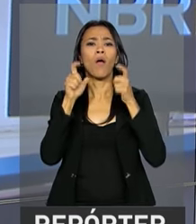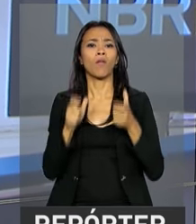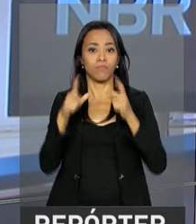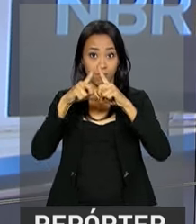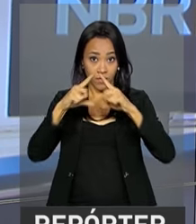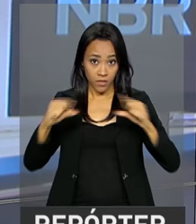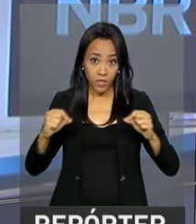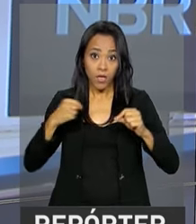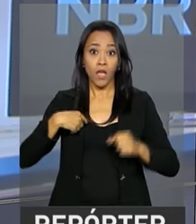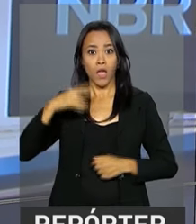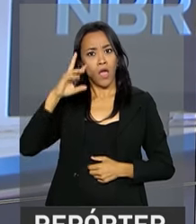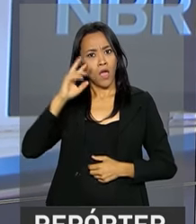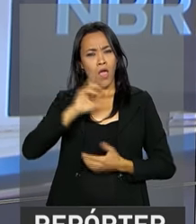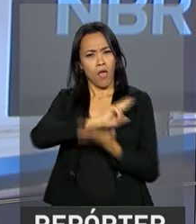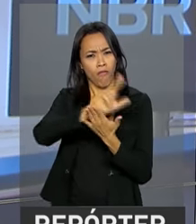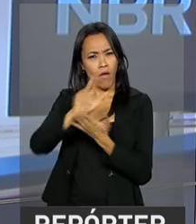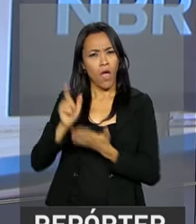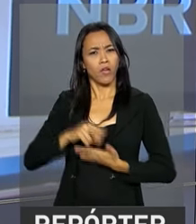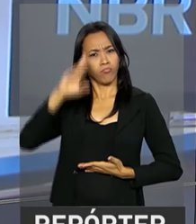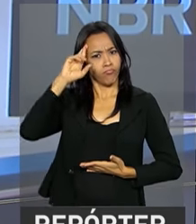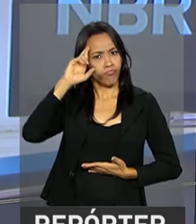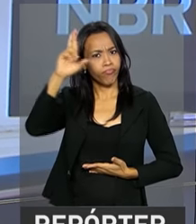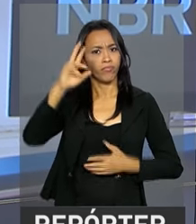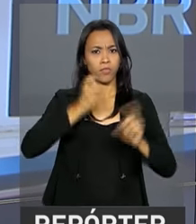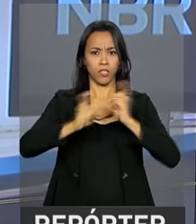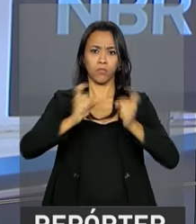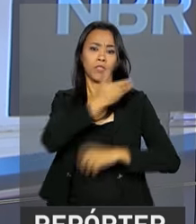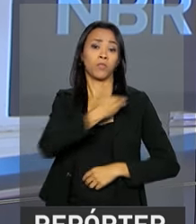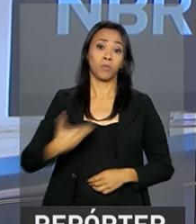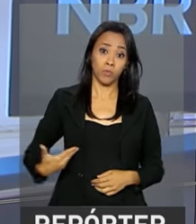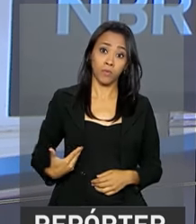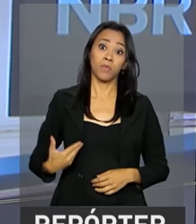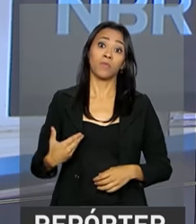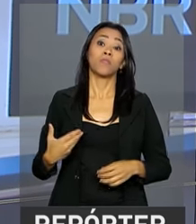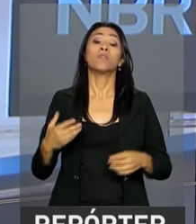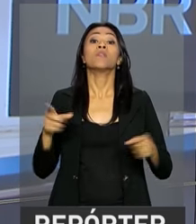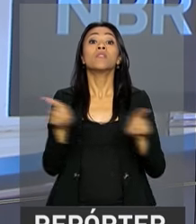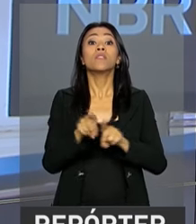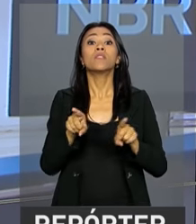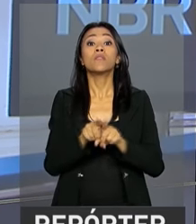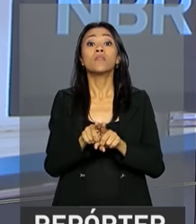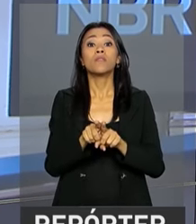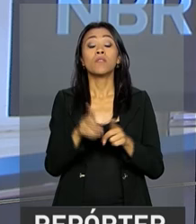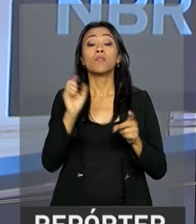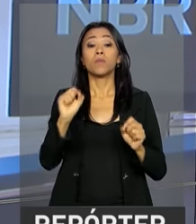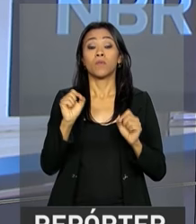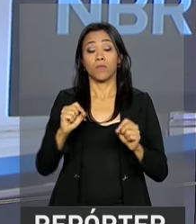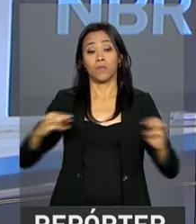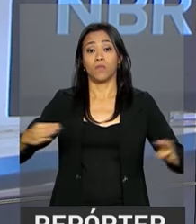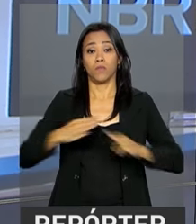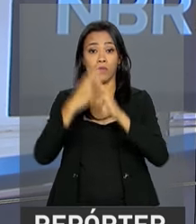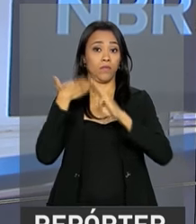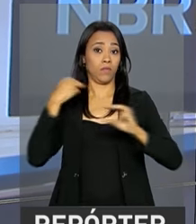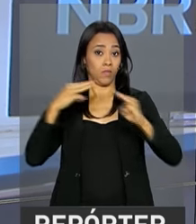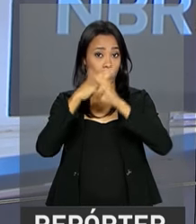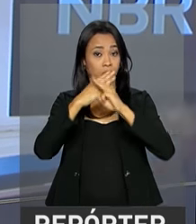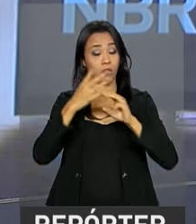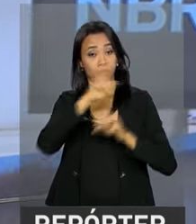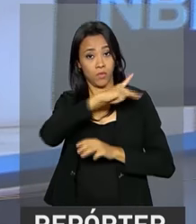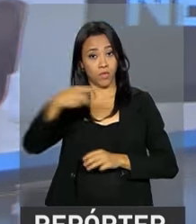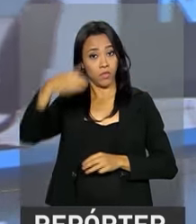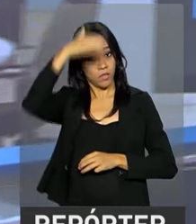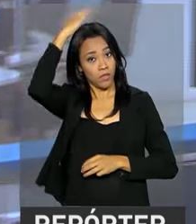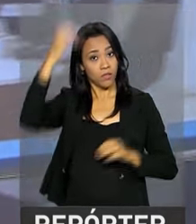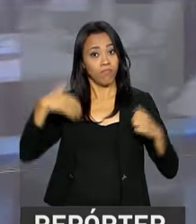reúne gestores nacionais e regionais da Caixa Econômica Federal. O presidente Temer participou da abertura do encontro.